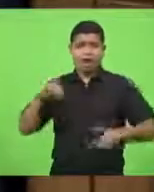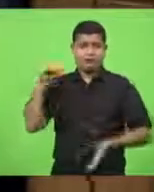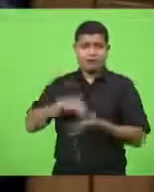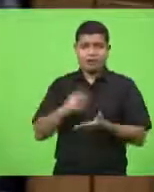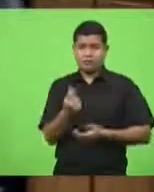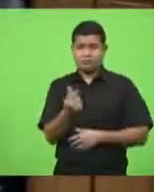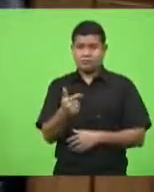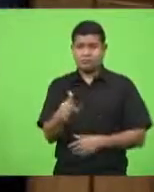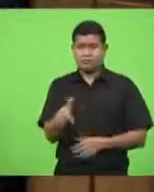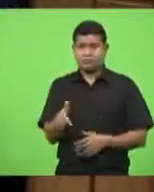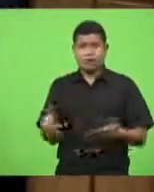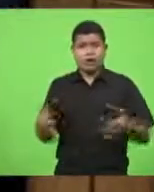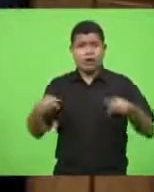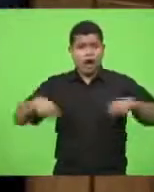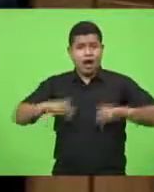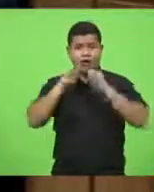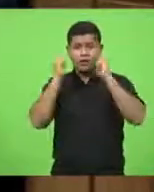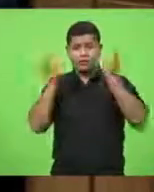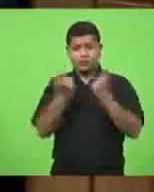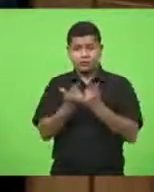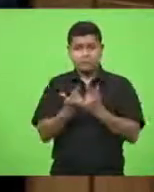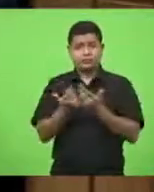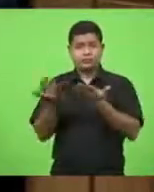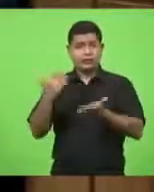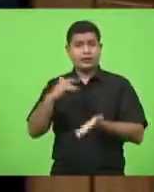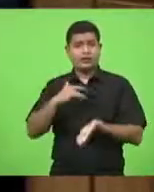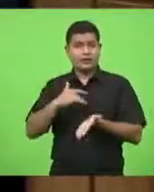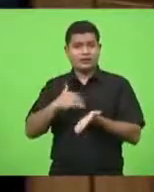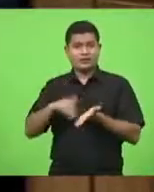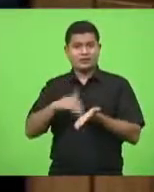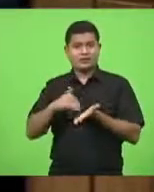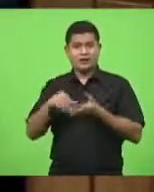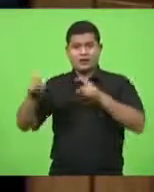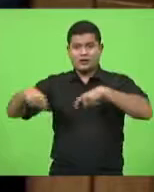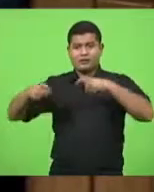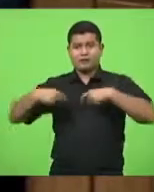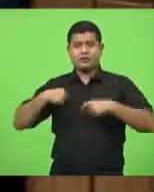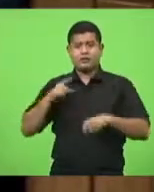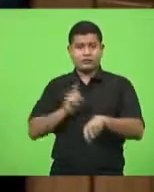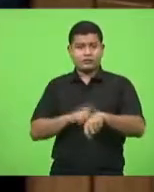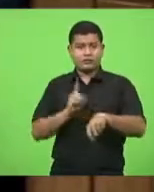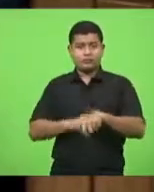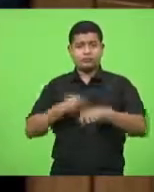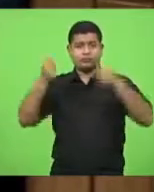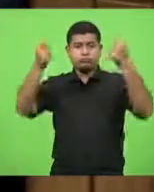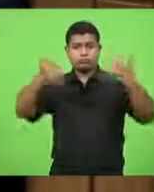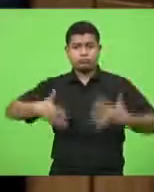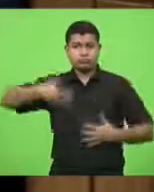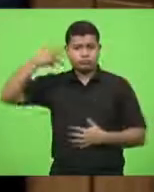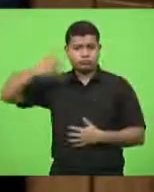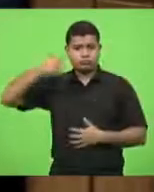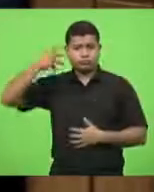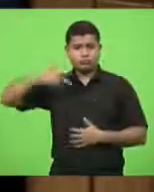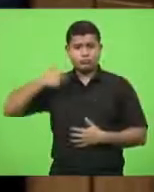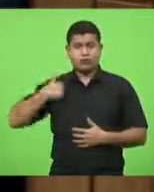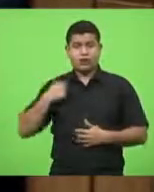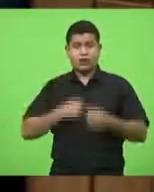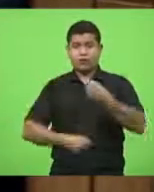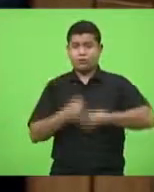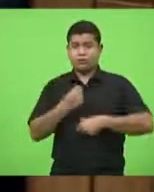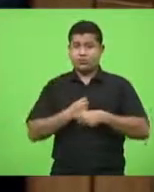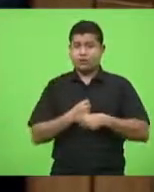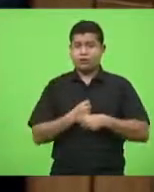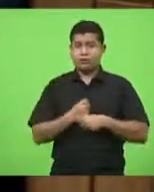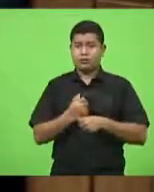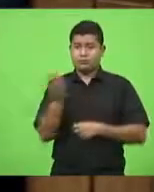deputado... O secretário de Agricultura acabou de usar o tempo para poder fazer uma explanação sobre a Secretaria de Agricultura. No ano passado, a própria